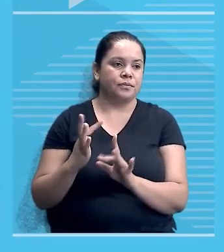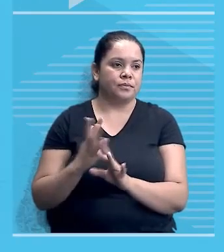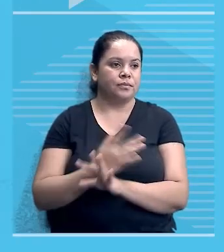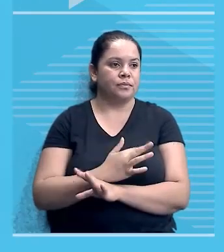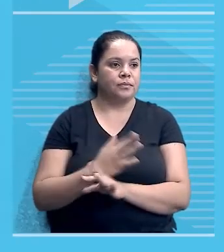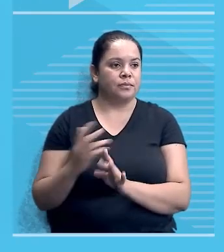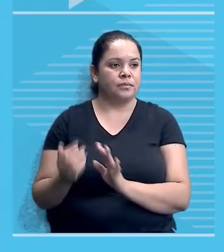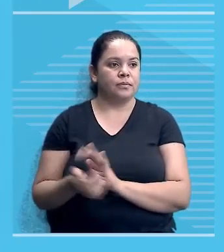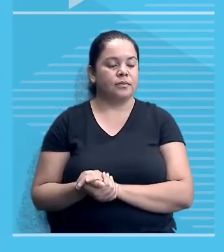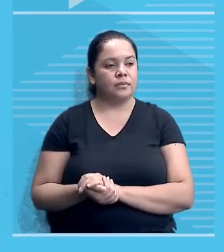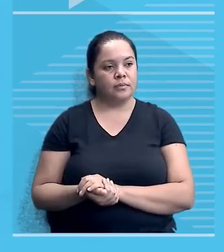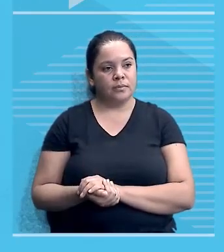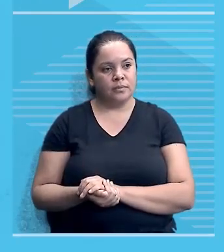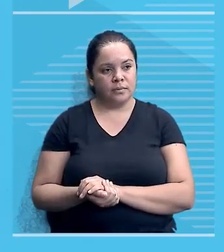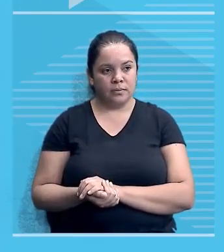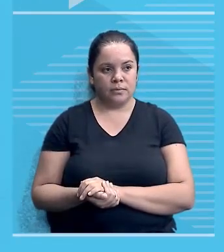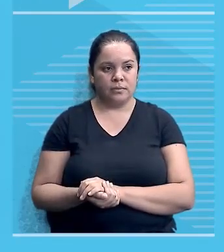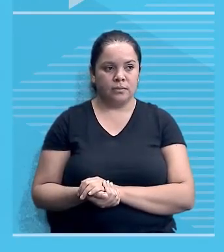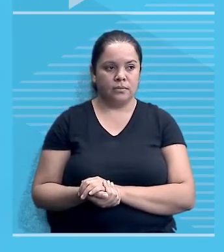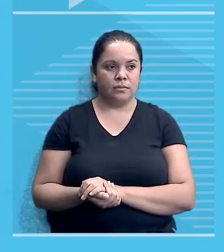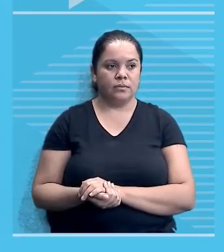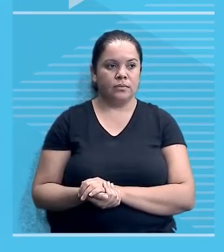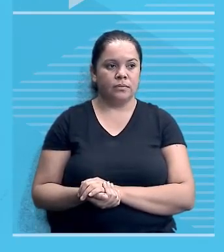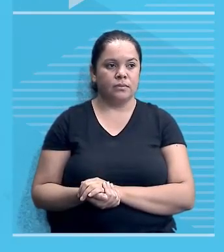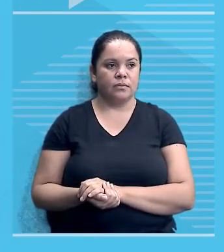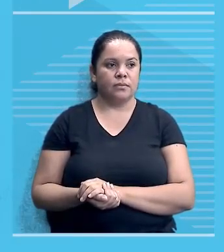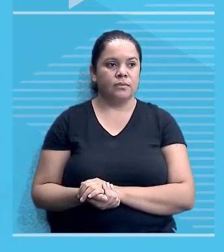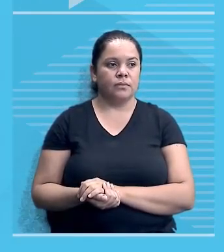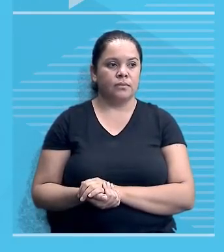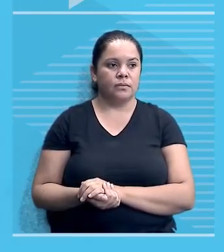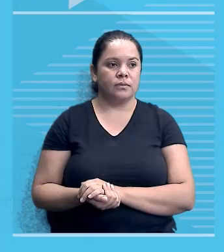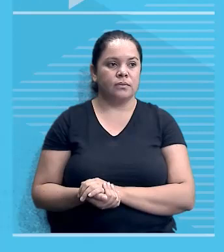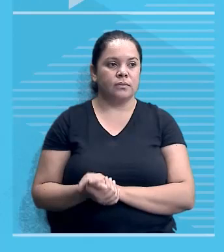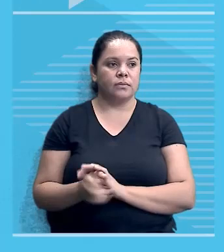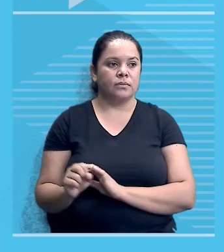caso aqui do nosso o nosso Brasil ok